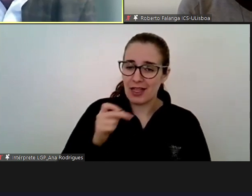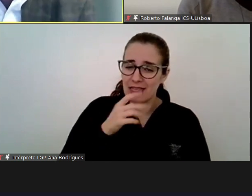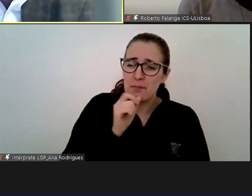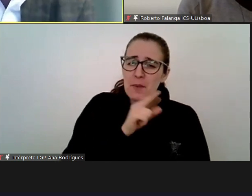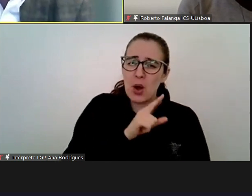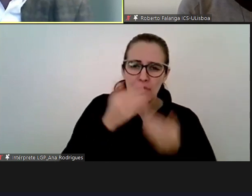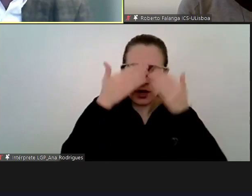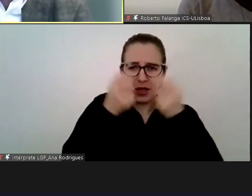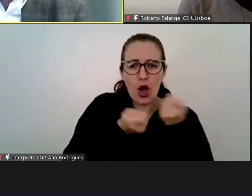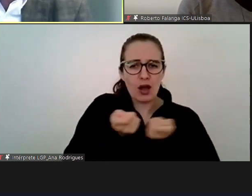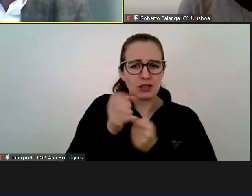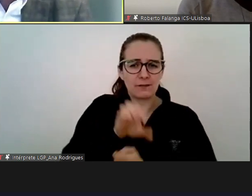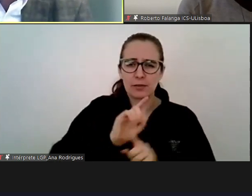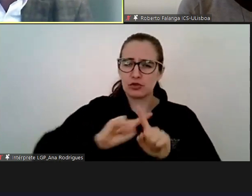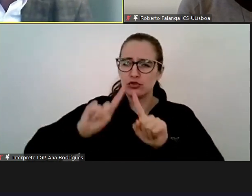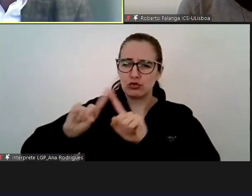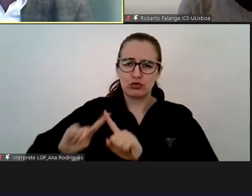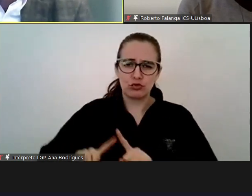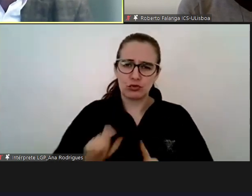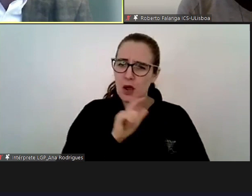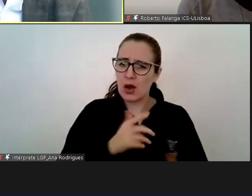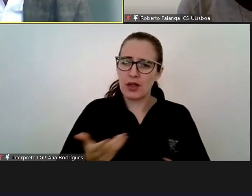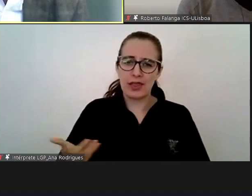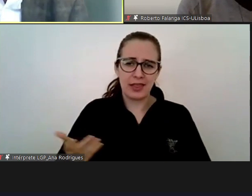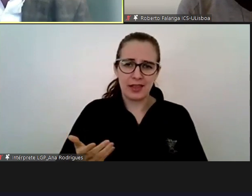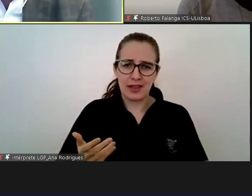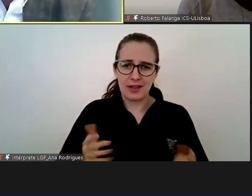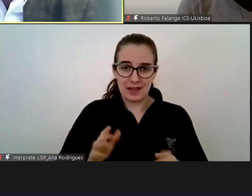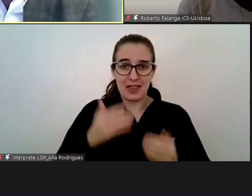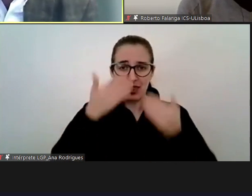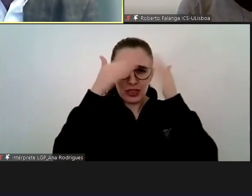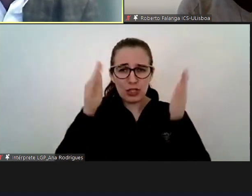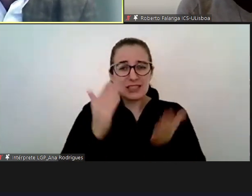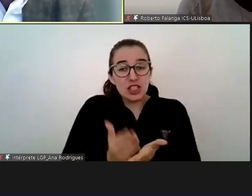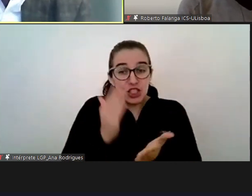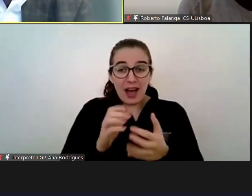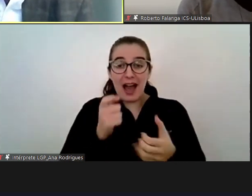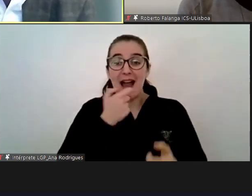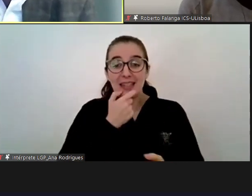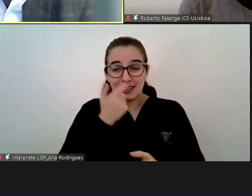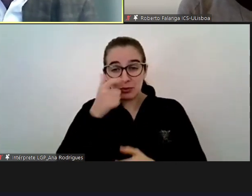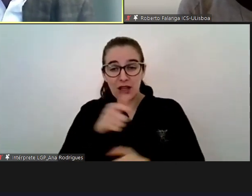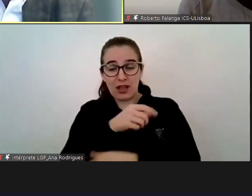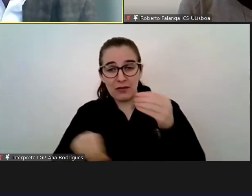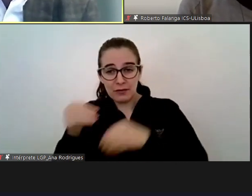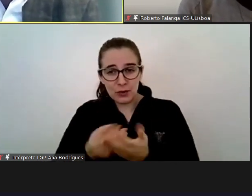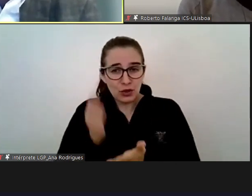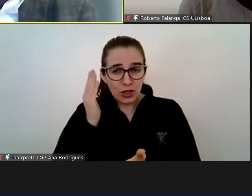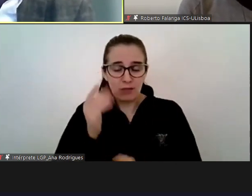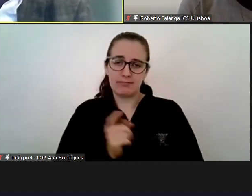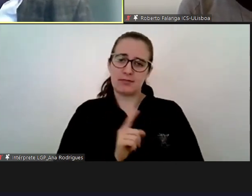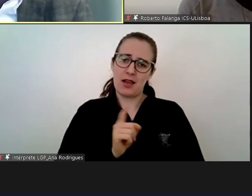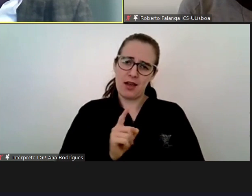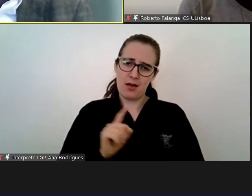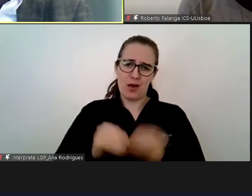a democracia. Quer dizer, a democracia não se esgota na democracia representativa e a democracia representativa não se esgota em eleições